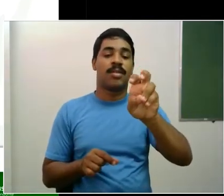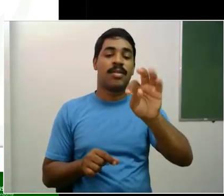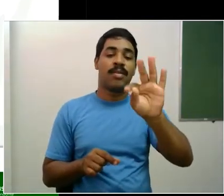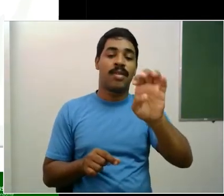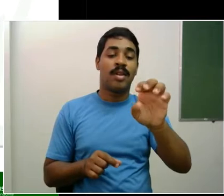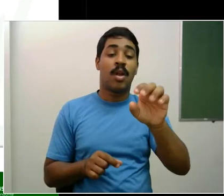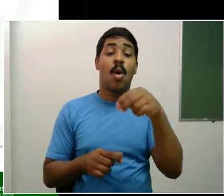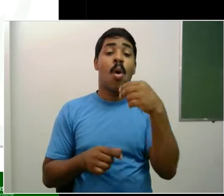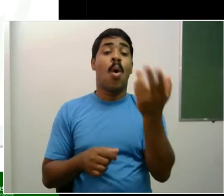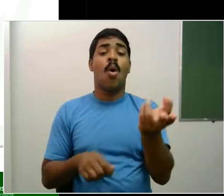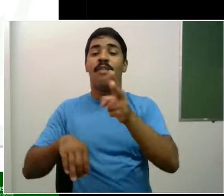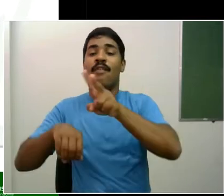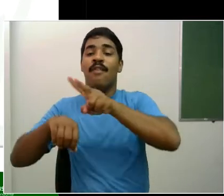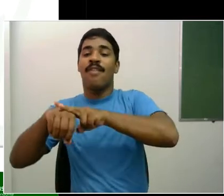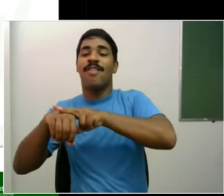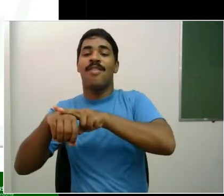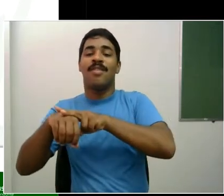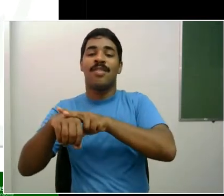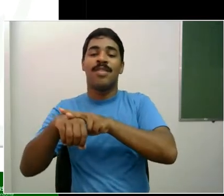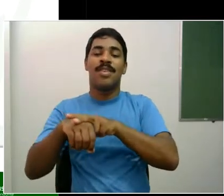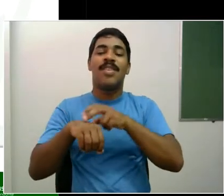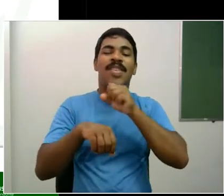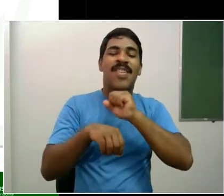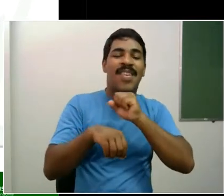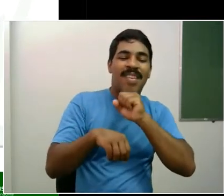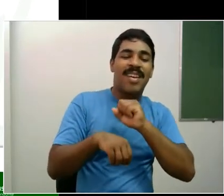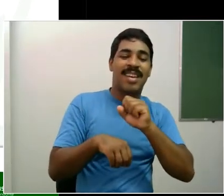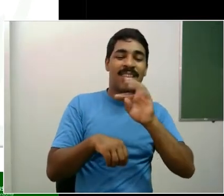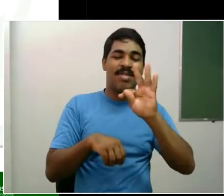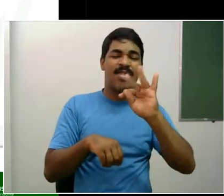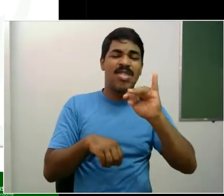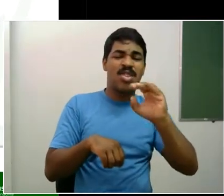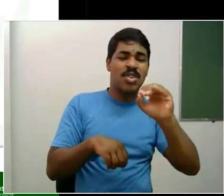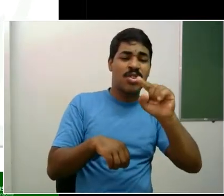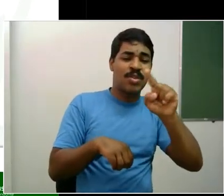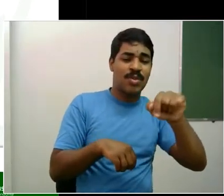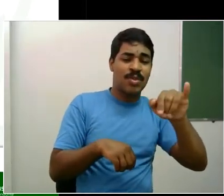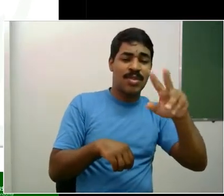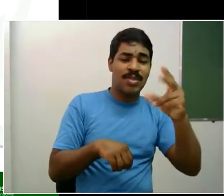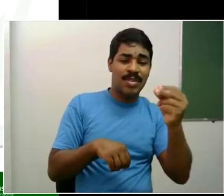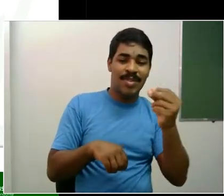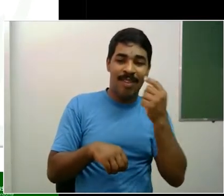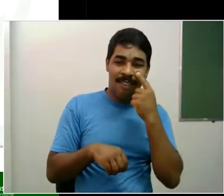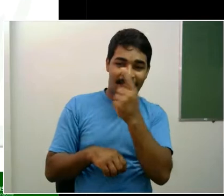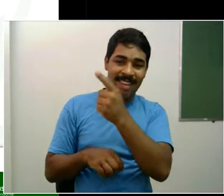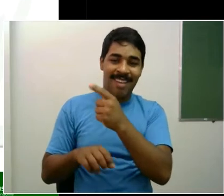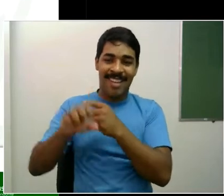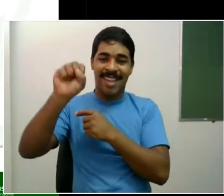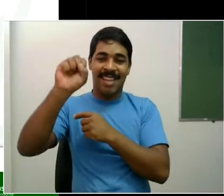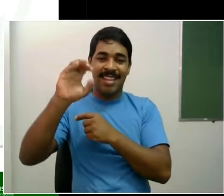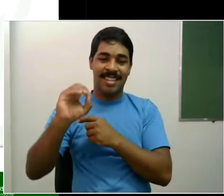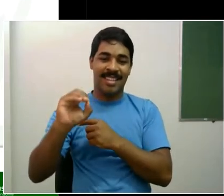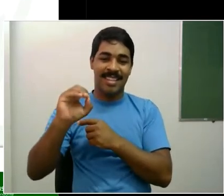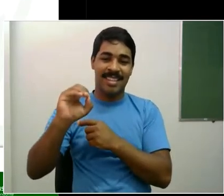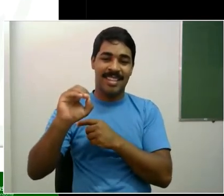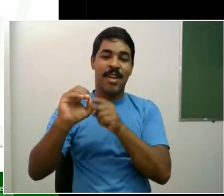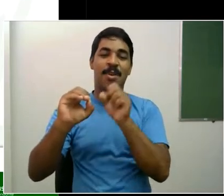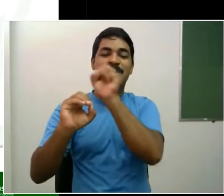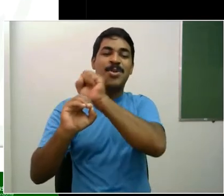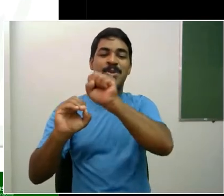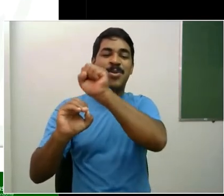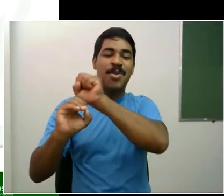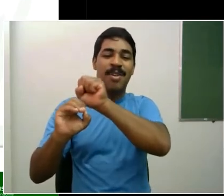está sozinho. E quem está... E o tio é aquele que não casa, né? Então está sempre solteiro. E o solteirinho é aquele que ainda pensa em casar,